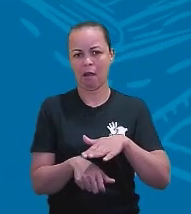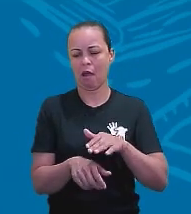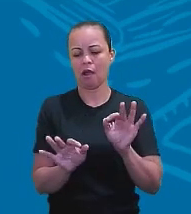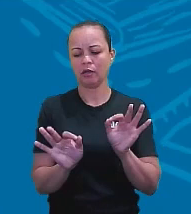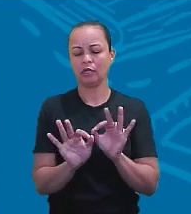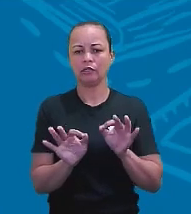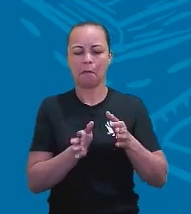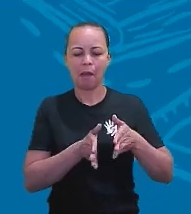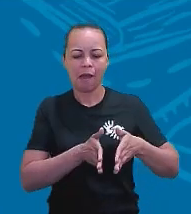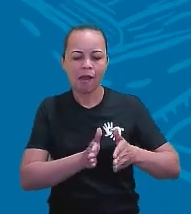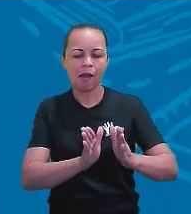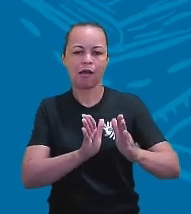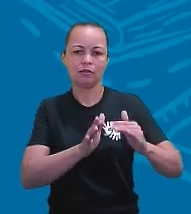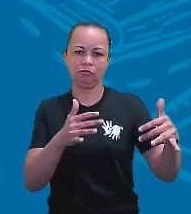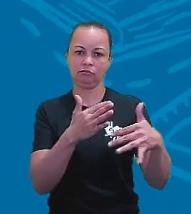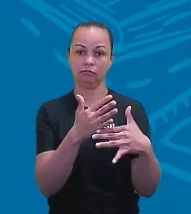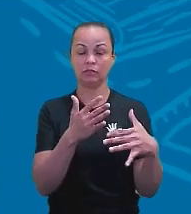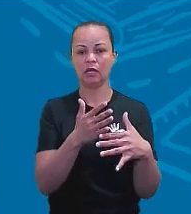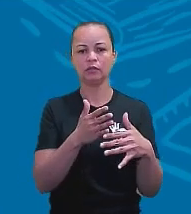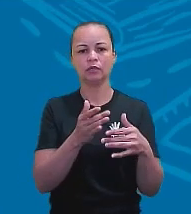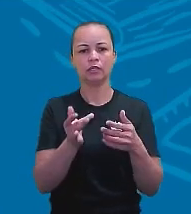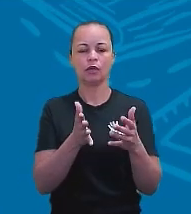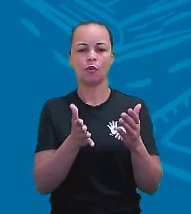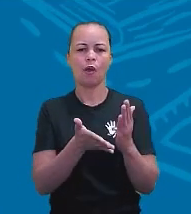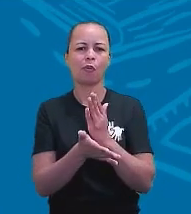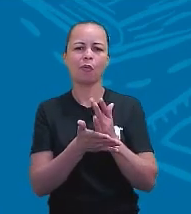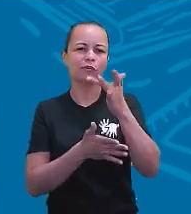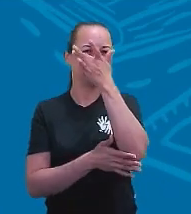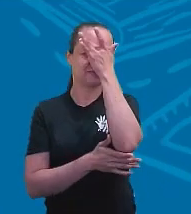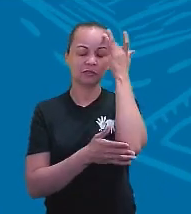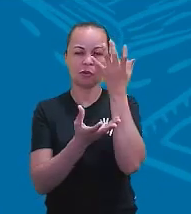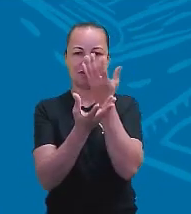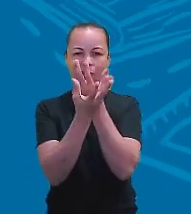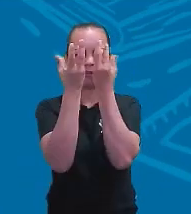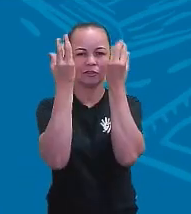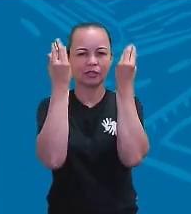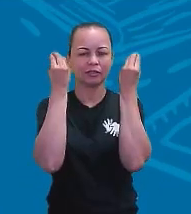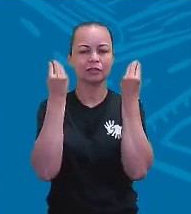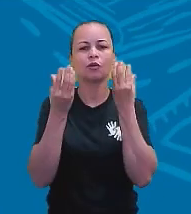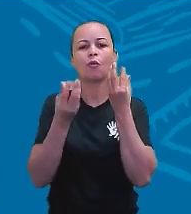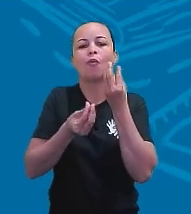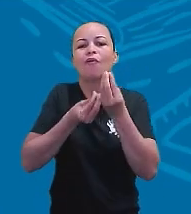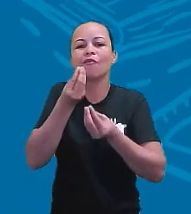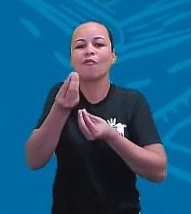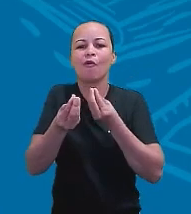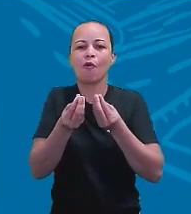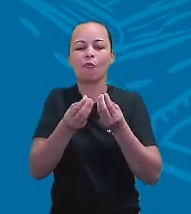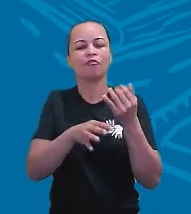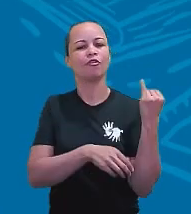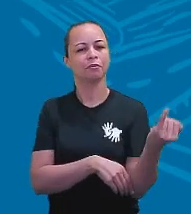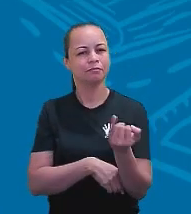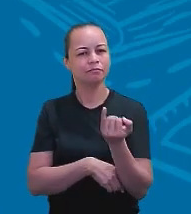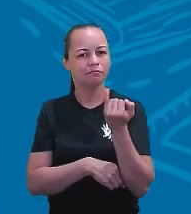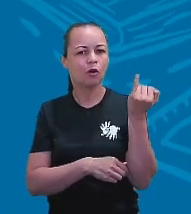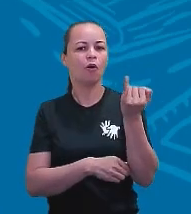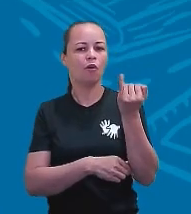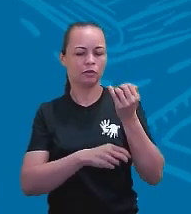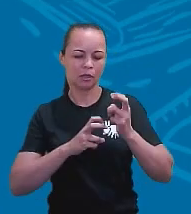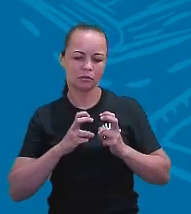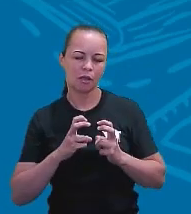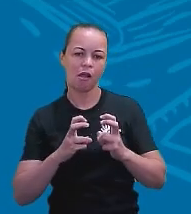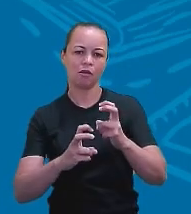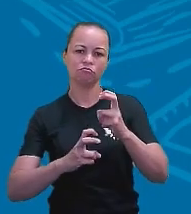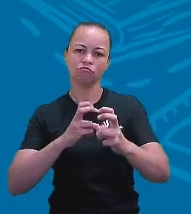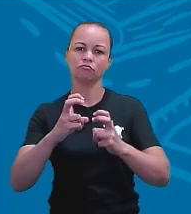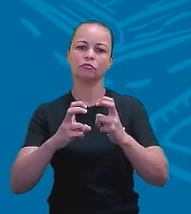nossa cidade, até que algumas pessoas esqueceram como ela foi fundamental aqui para a